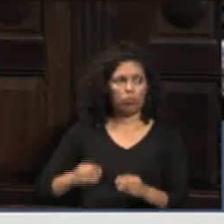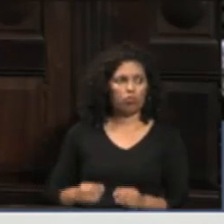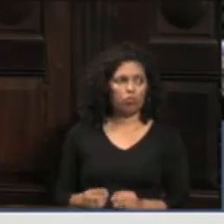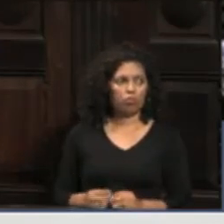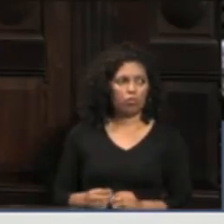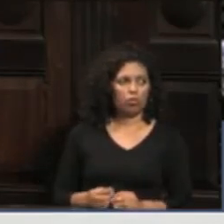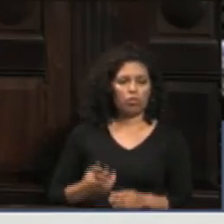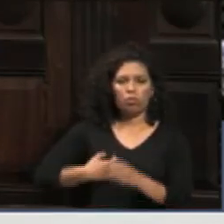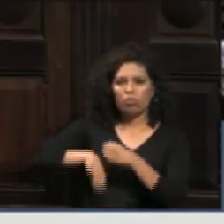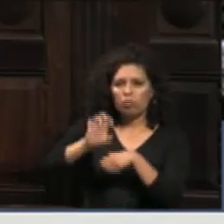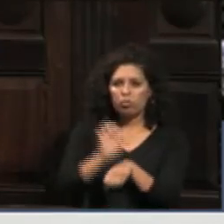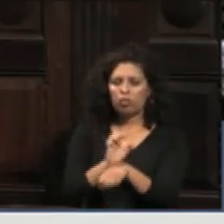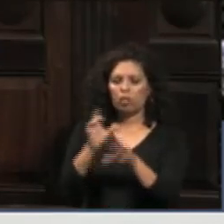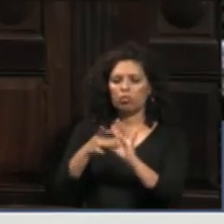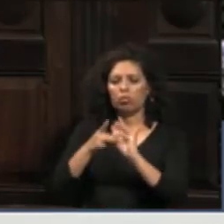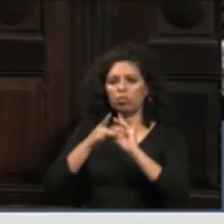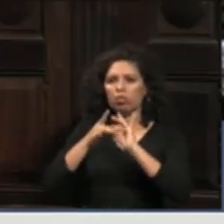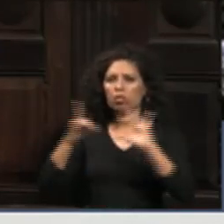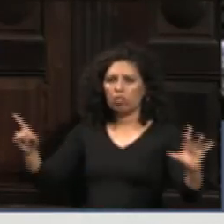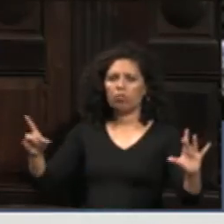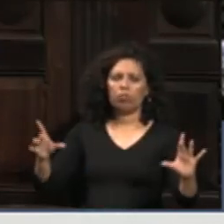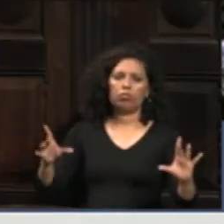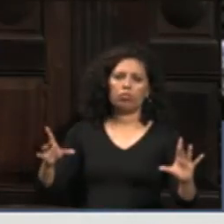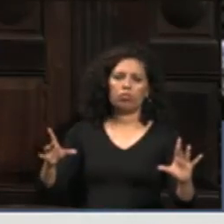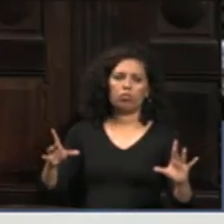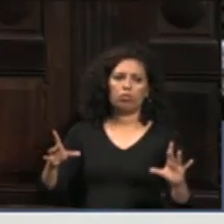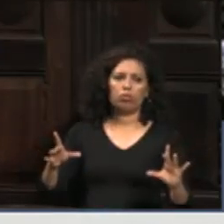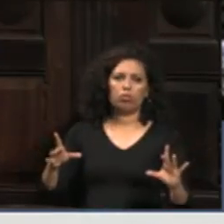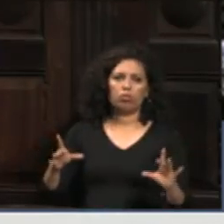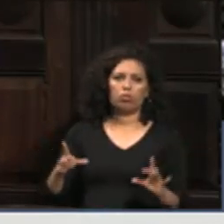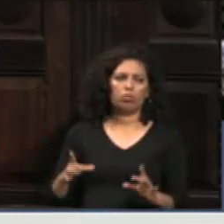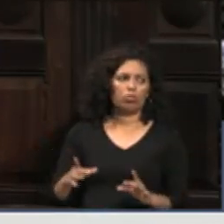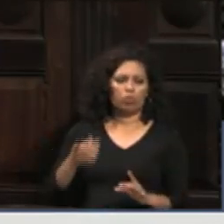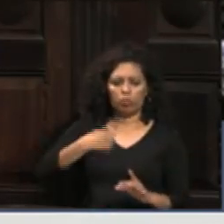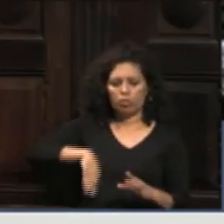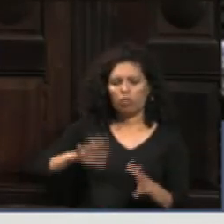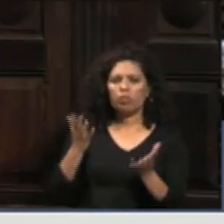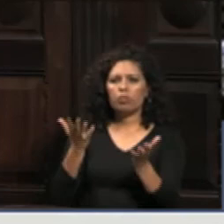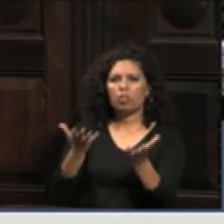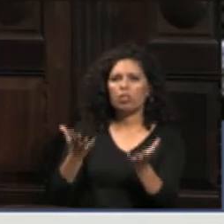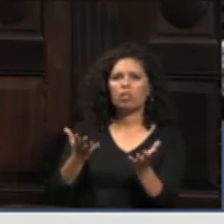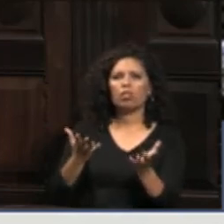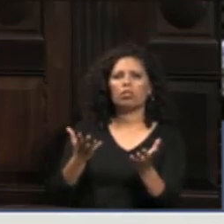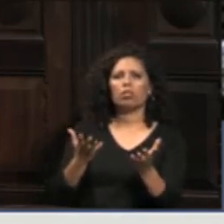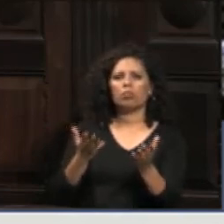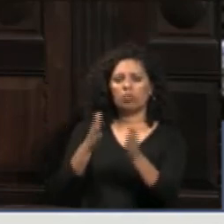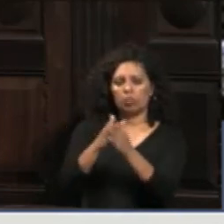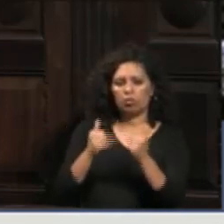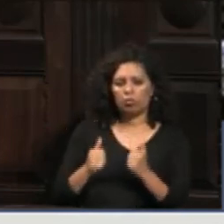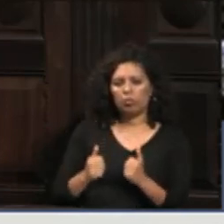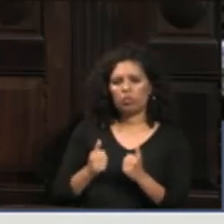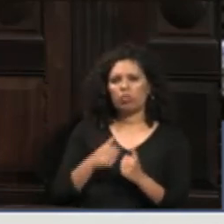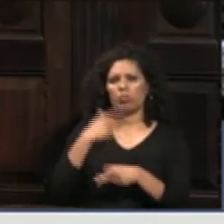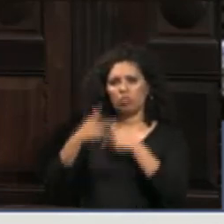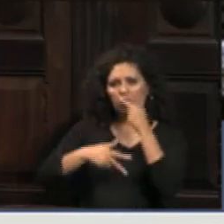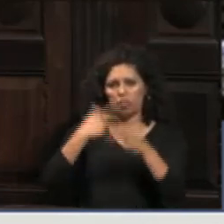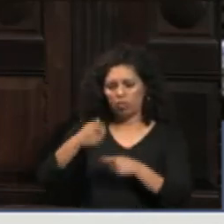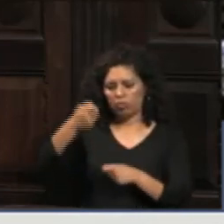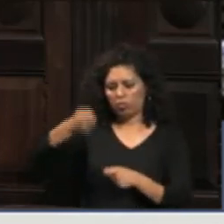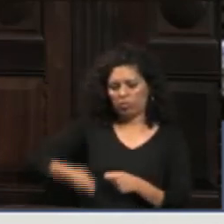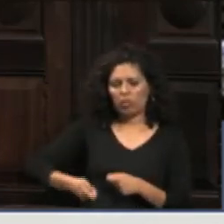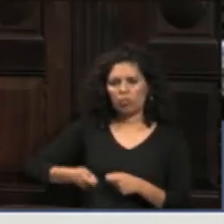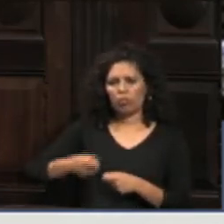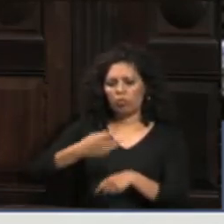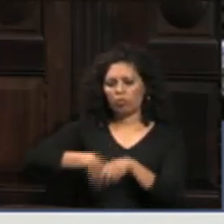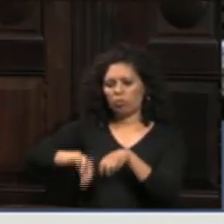Estado democrático de direito. É isto que nós temos que defender e fazer que prevaleça